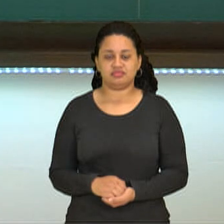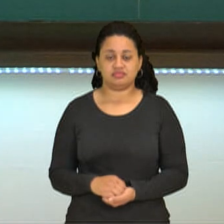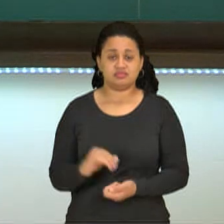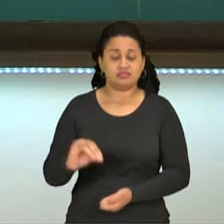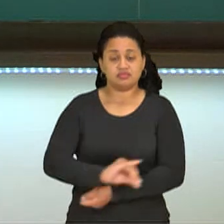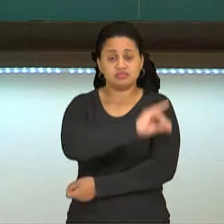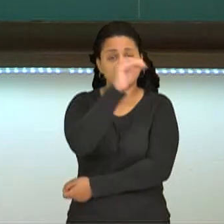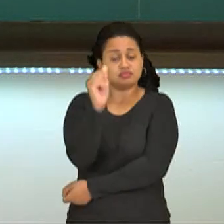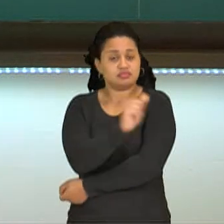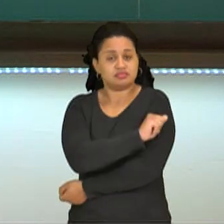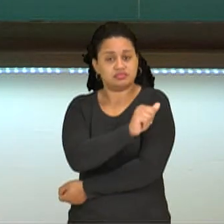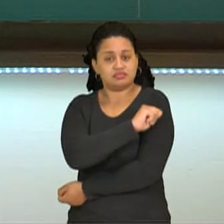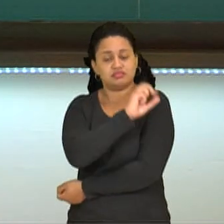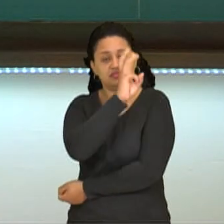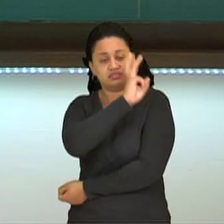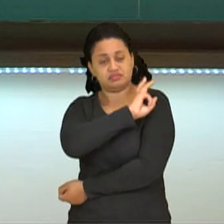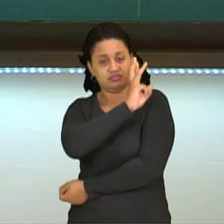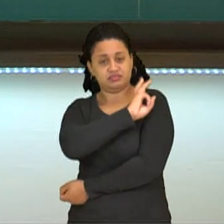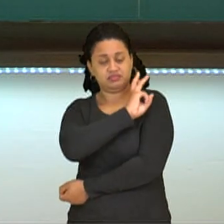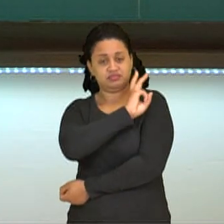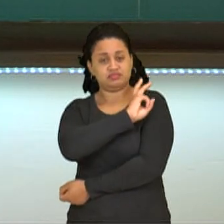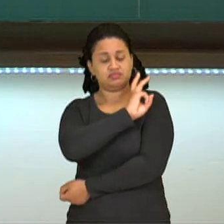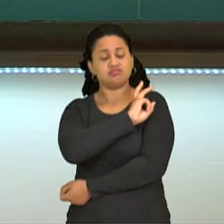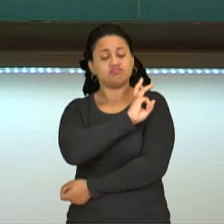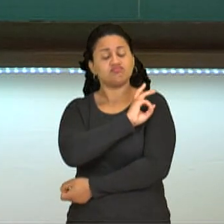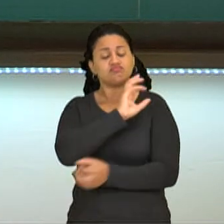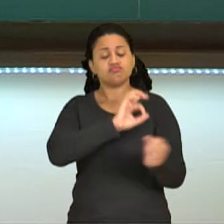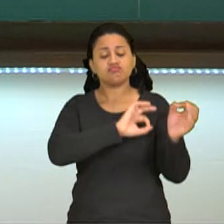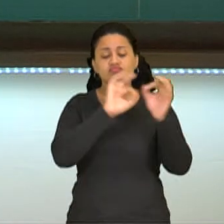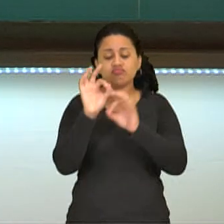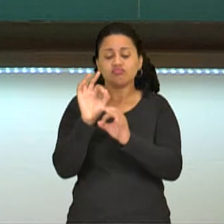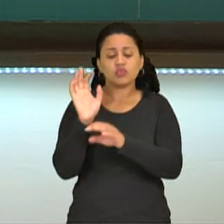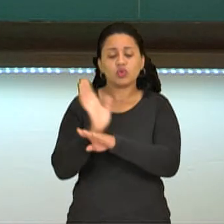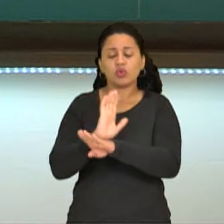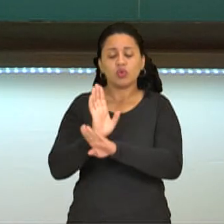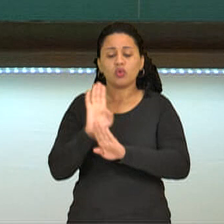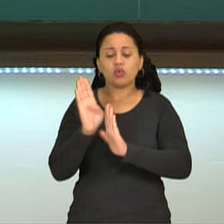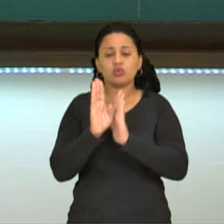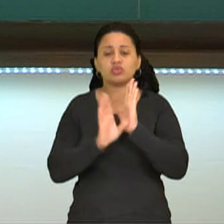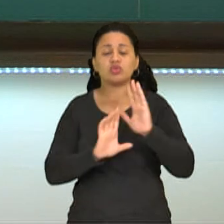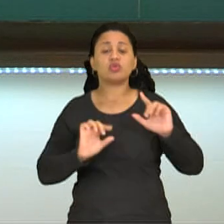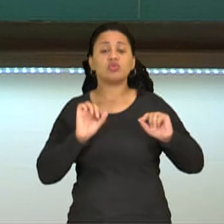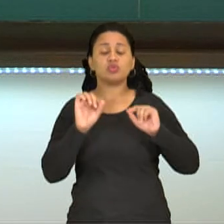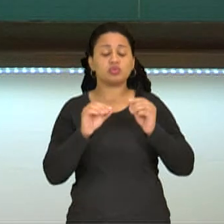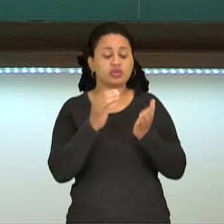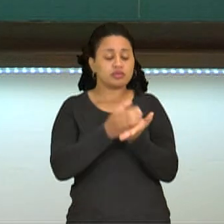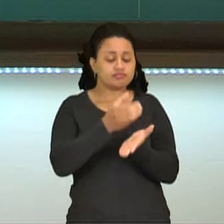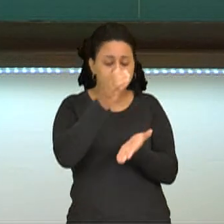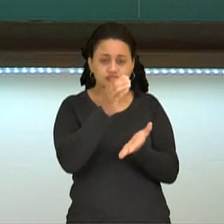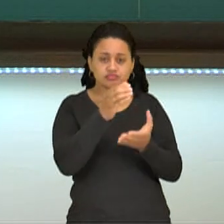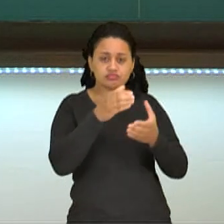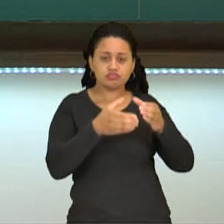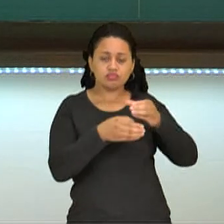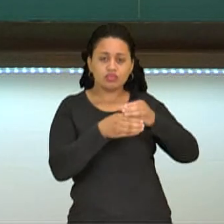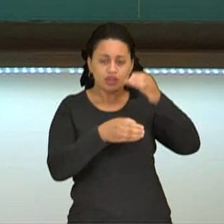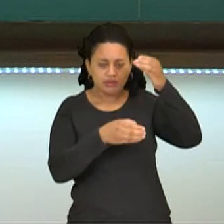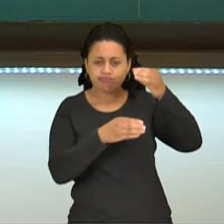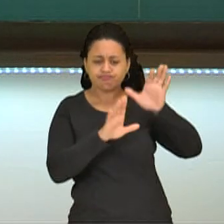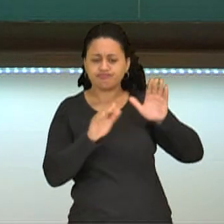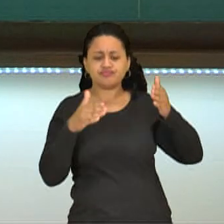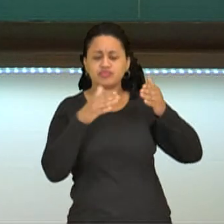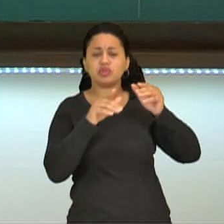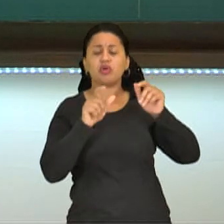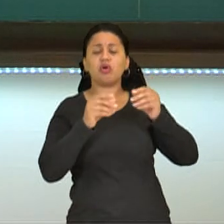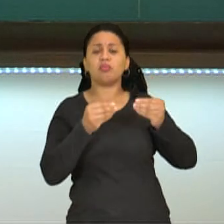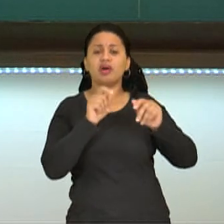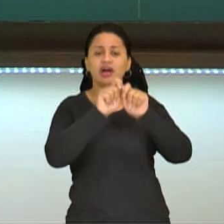Olá, estudantes da terceira série do ensino médio. Nesse vídeo vamos conversar sobre o cilindro, mais especificamente sobre a